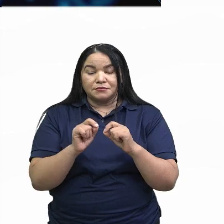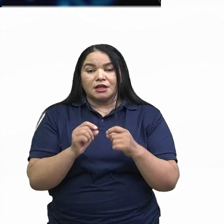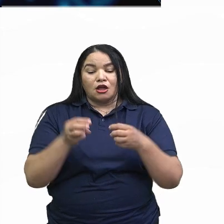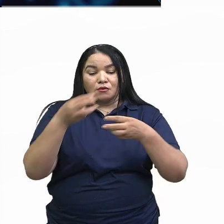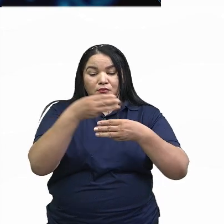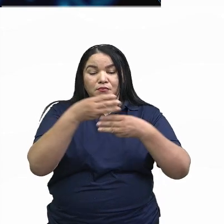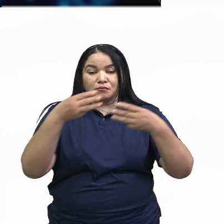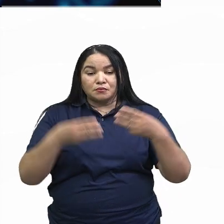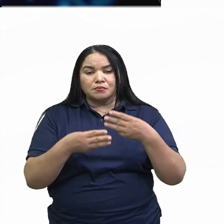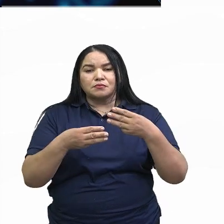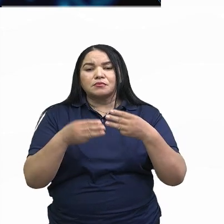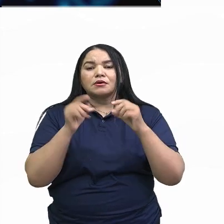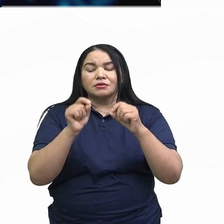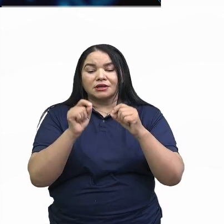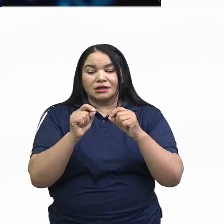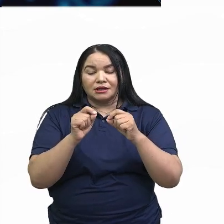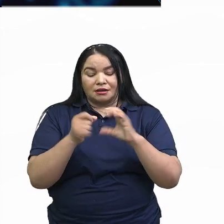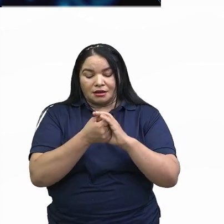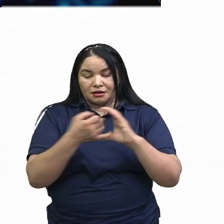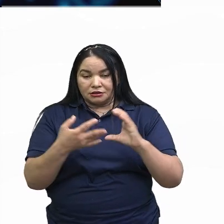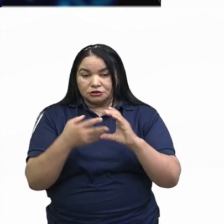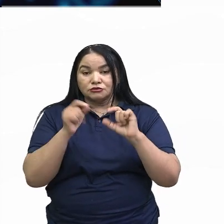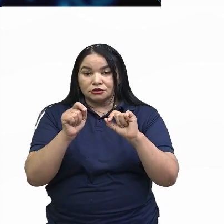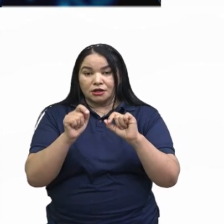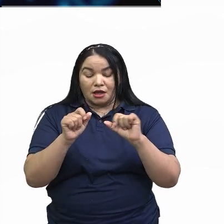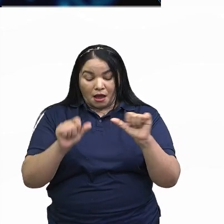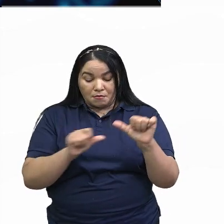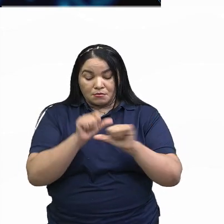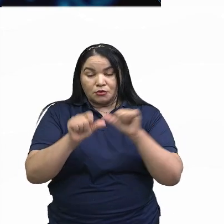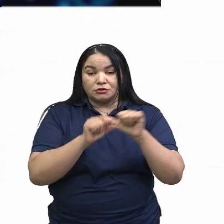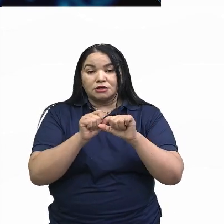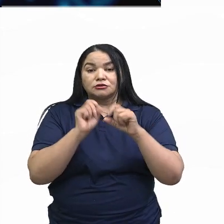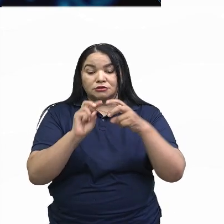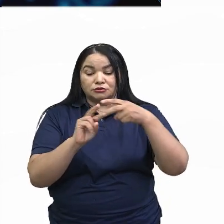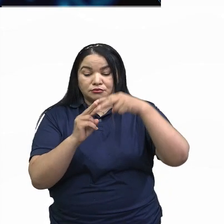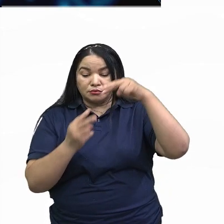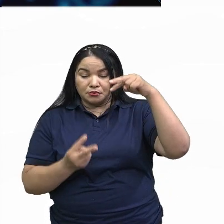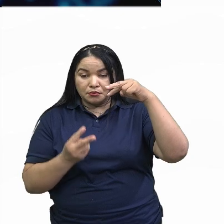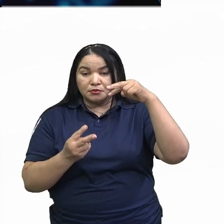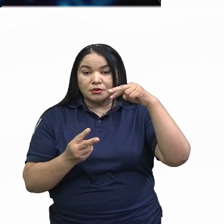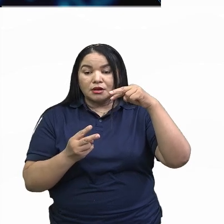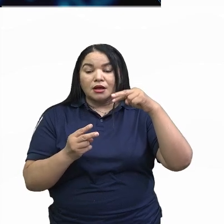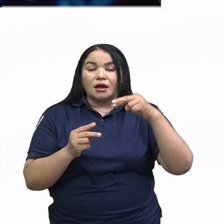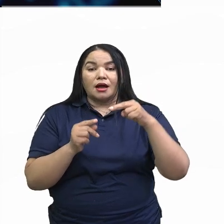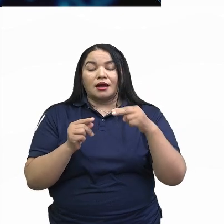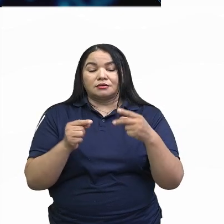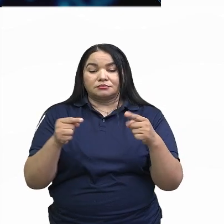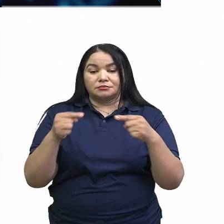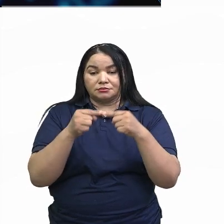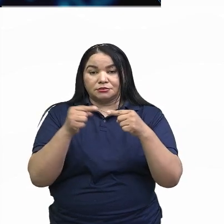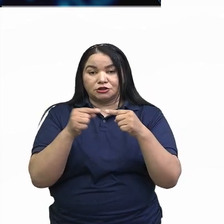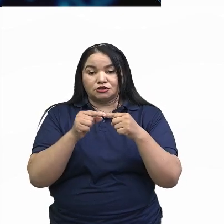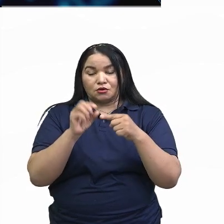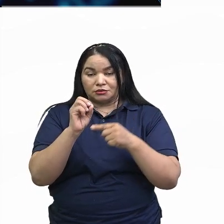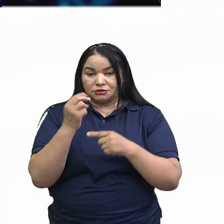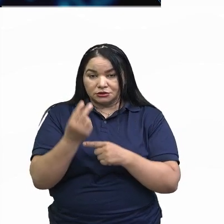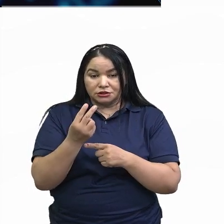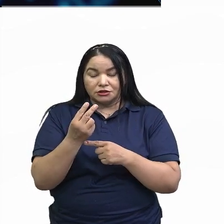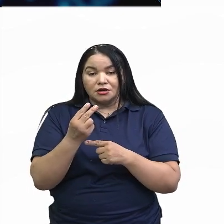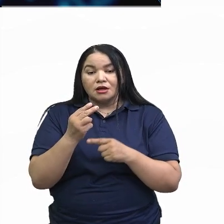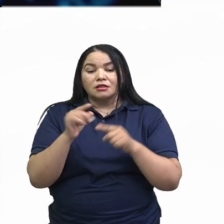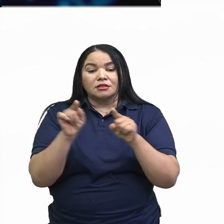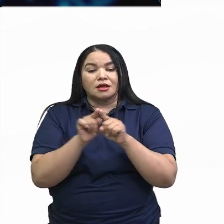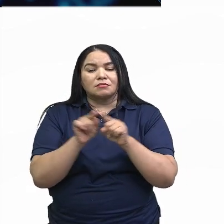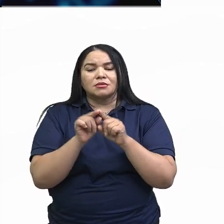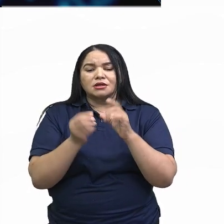que é caracterizada por alterações do código de bases nitrogenadas do DNA, que